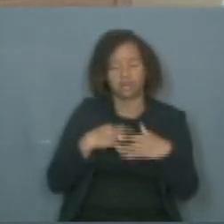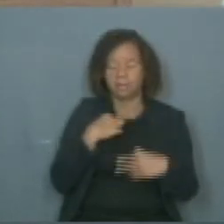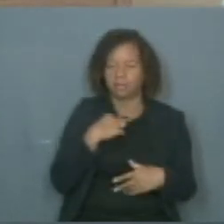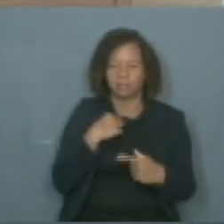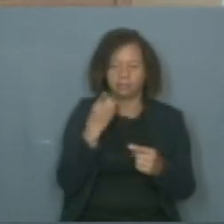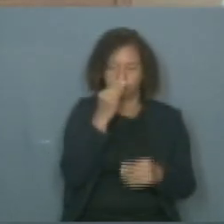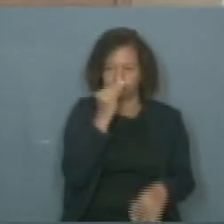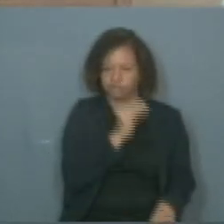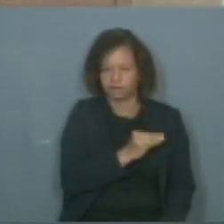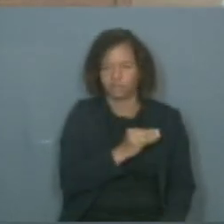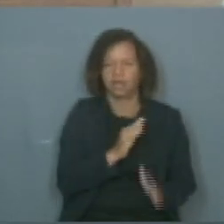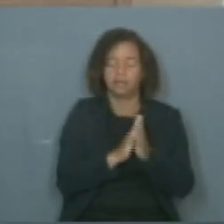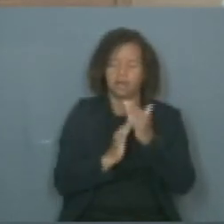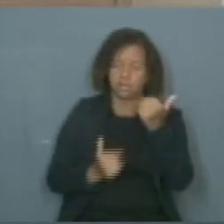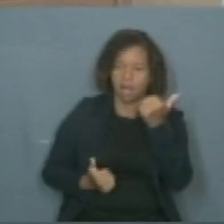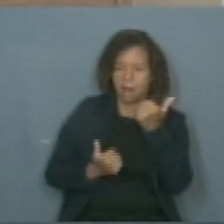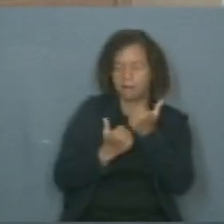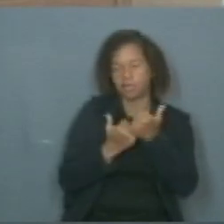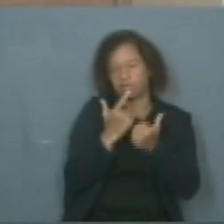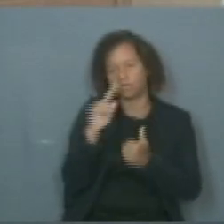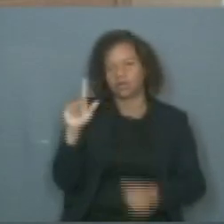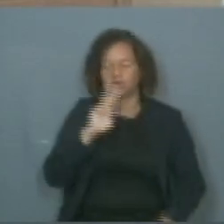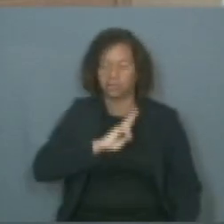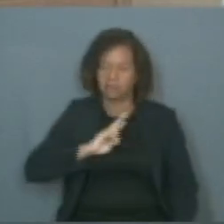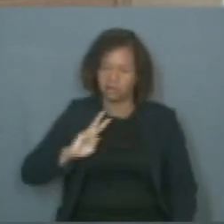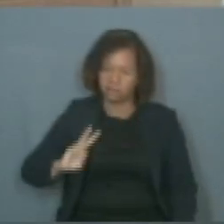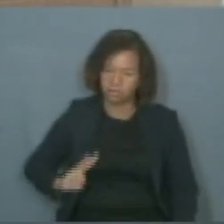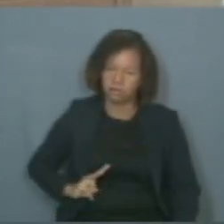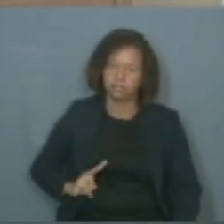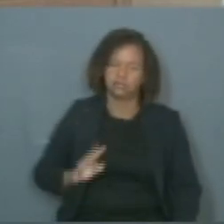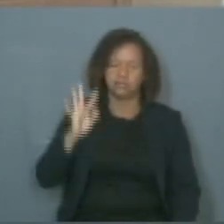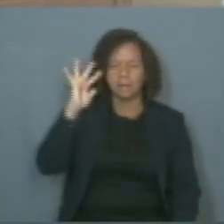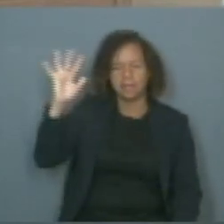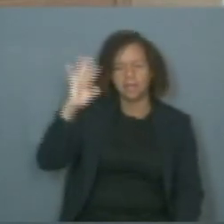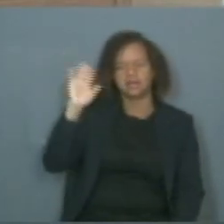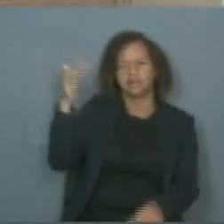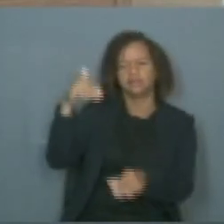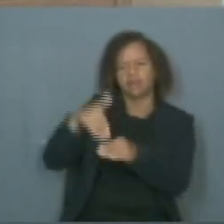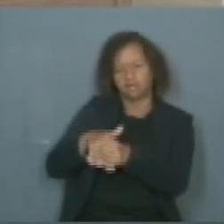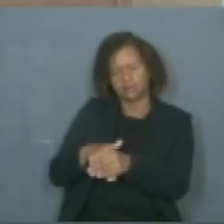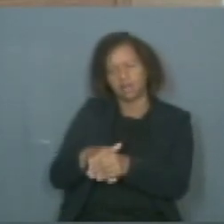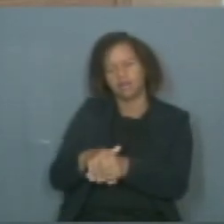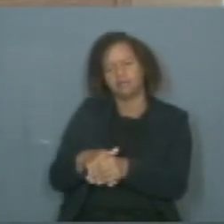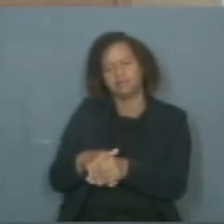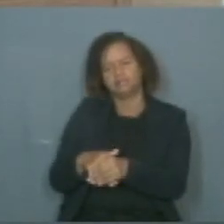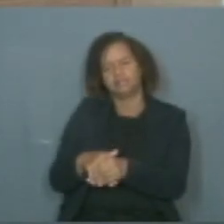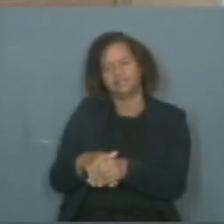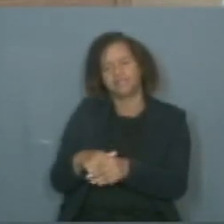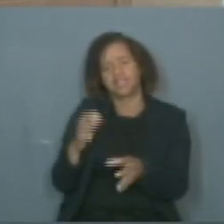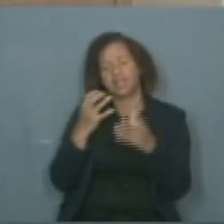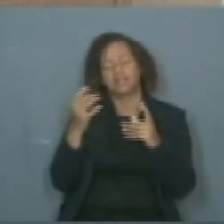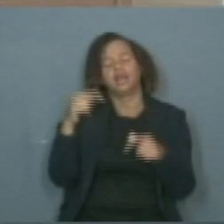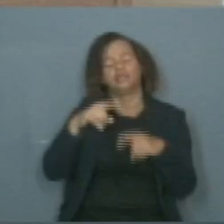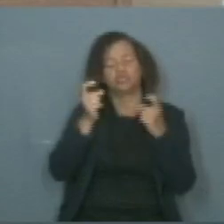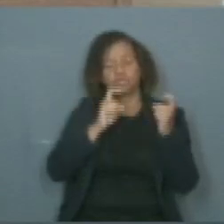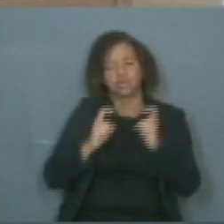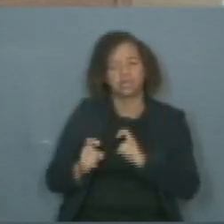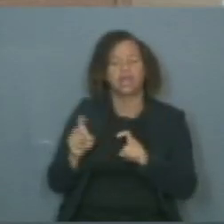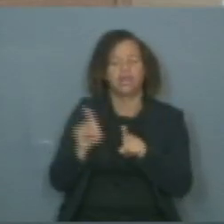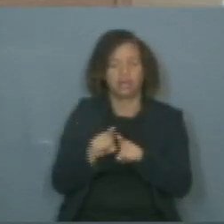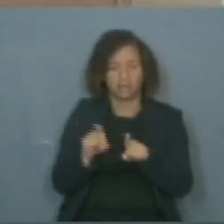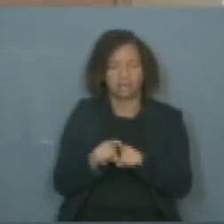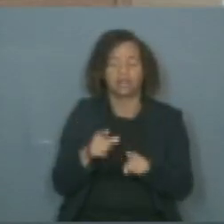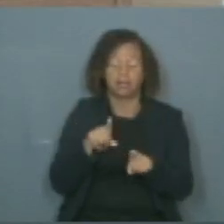ignorar. Eu peço apoio aos demais vereadores que pensem na hora de votar, porque o que a gente está discutindo aqui também